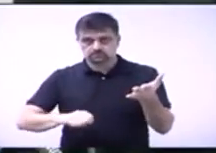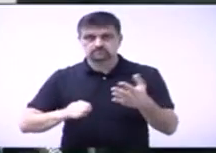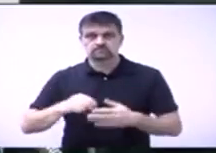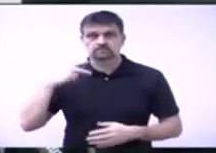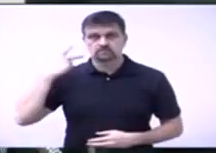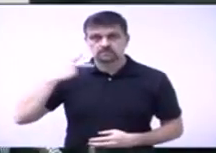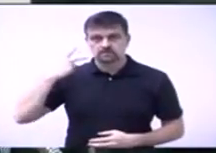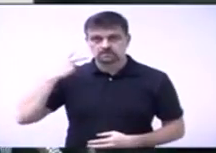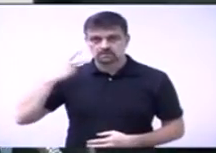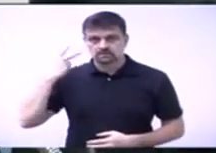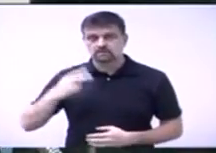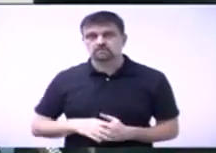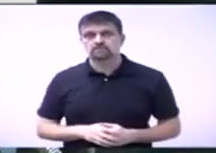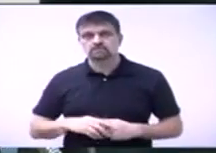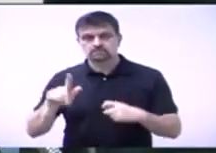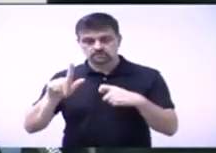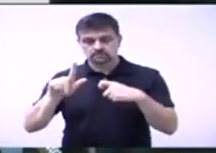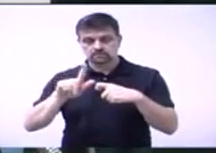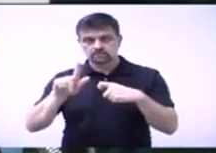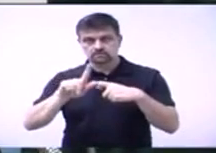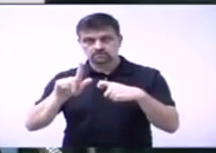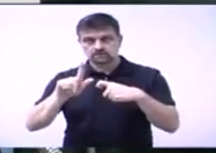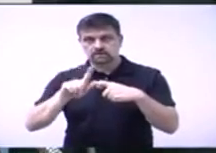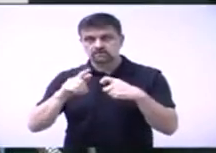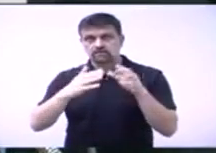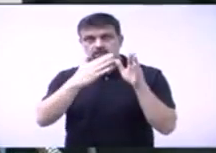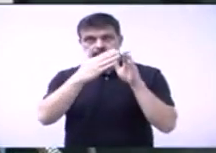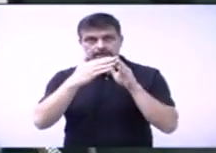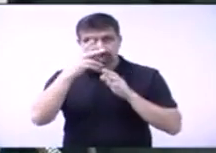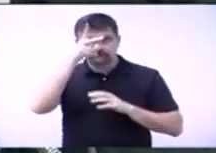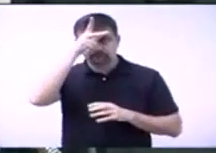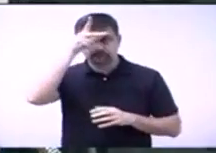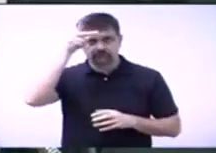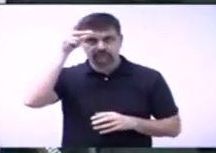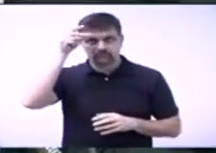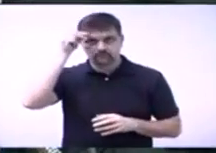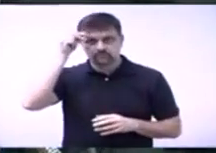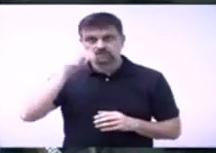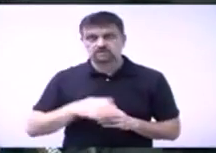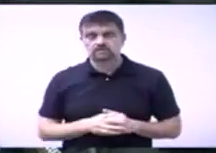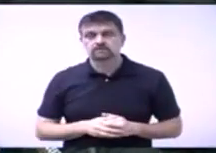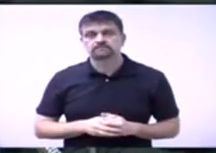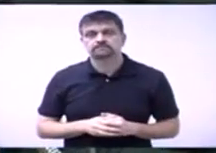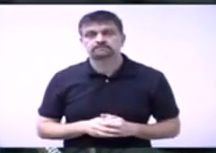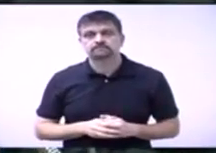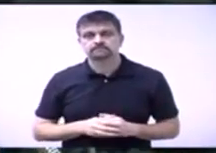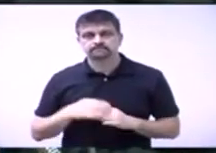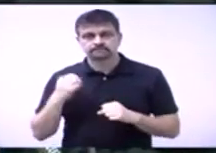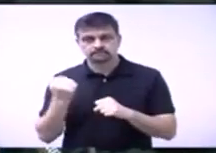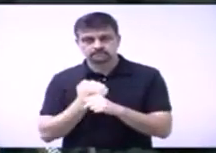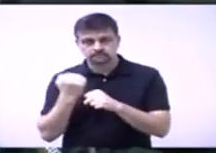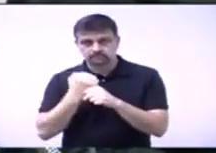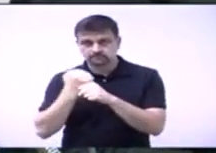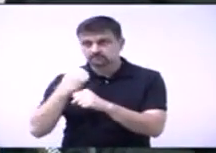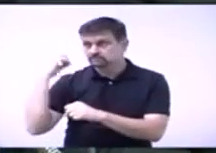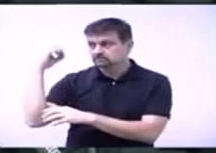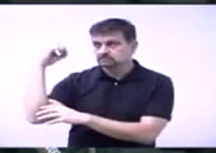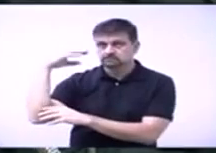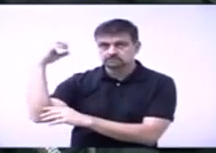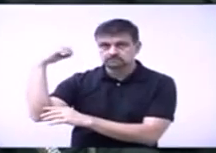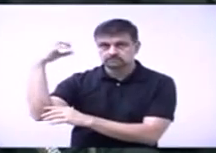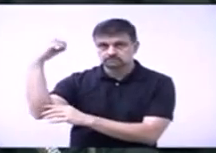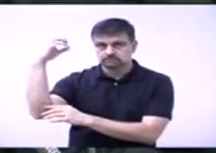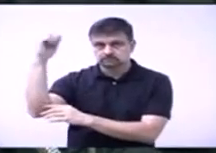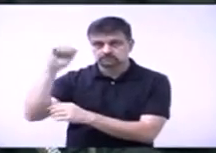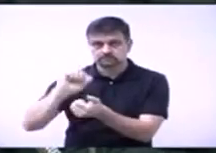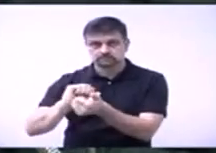157, do vereador Gustavo Iatecola, sugere ao executivo o reparo no sistema de iluminação do